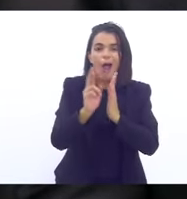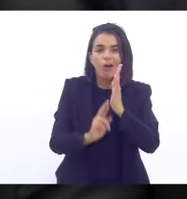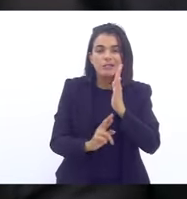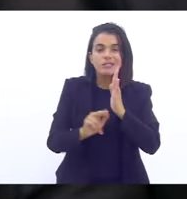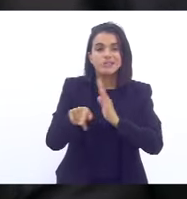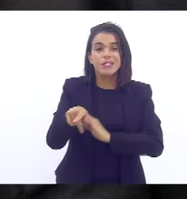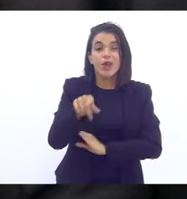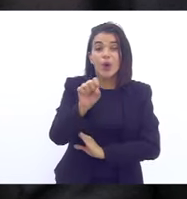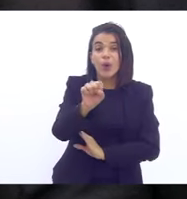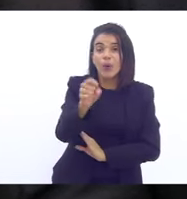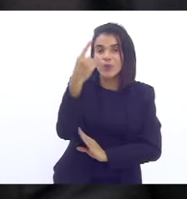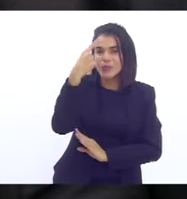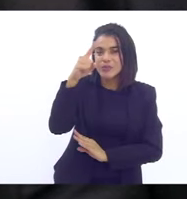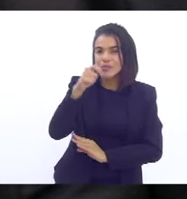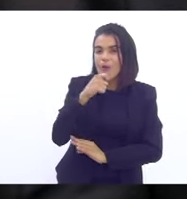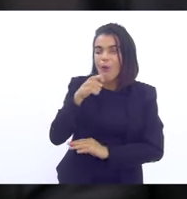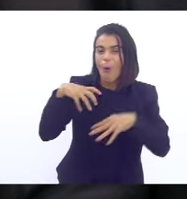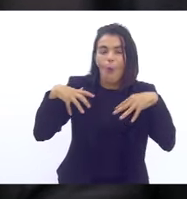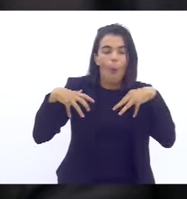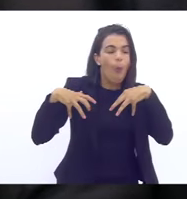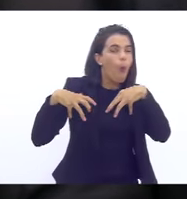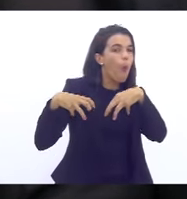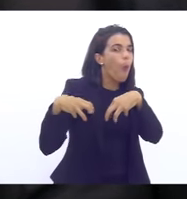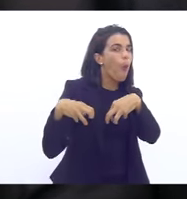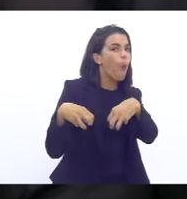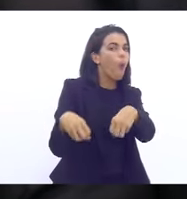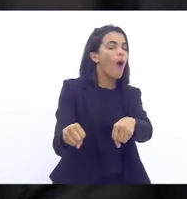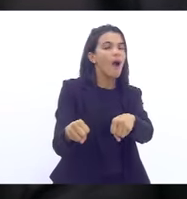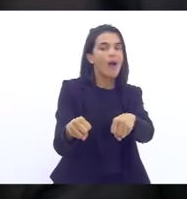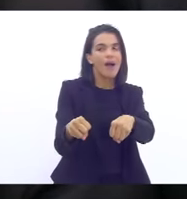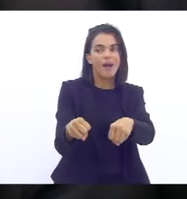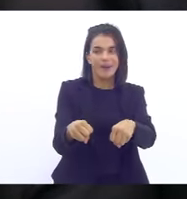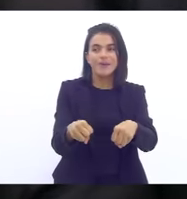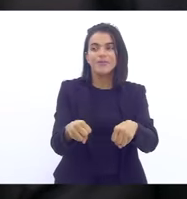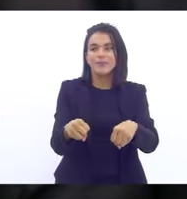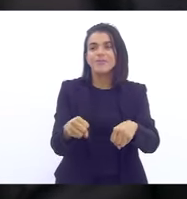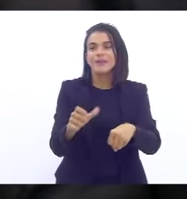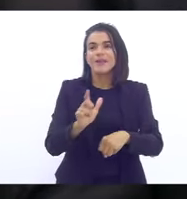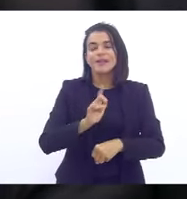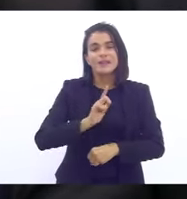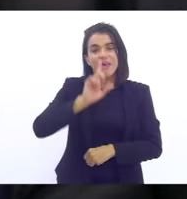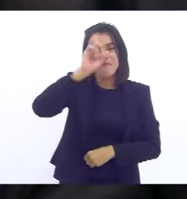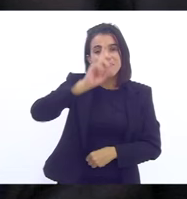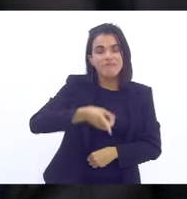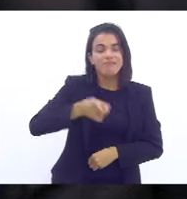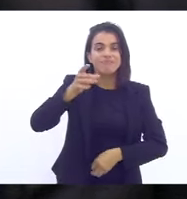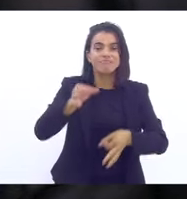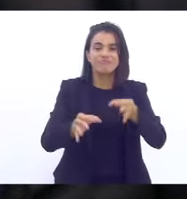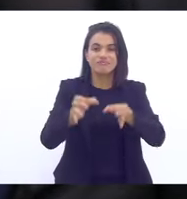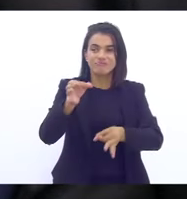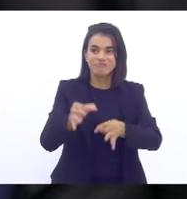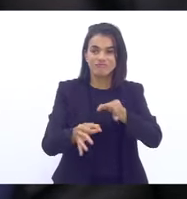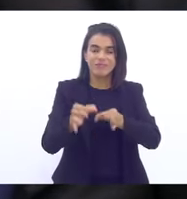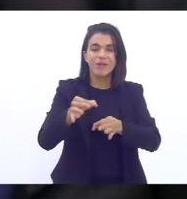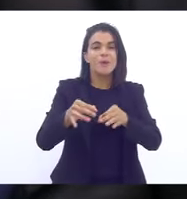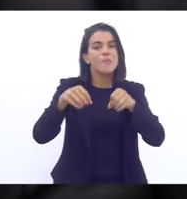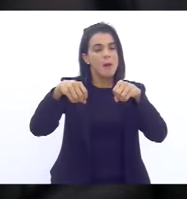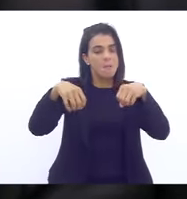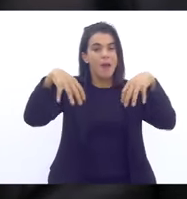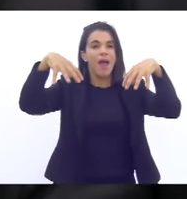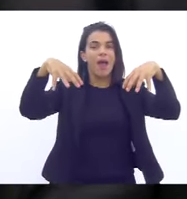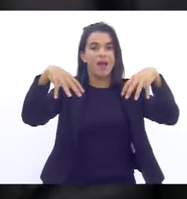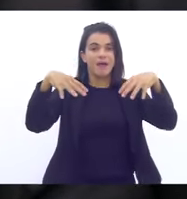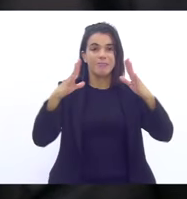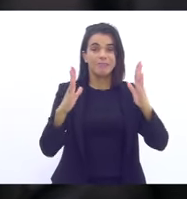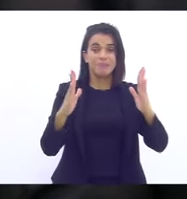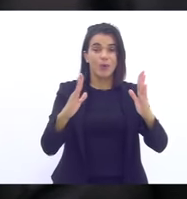8 dias sem luz. E teve uma determinação judicial para que se ligasse a luz em